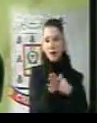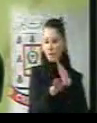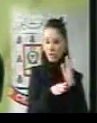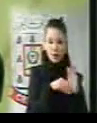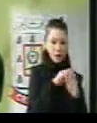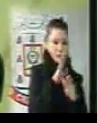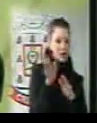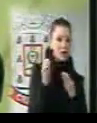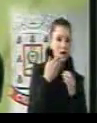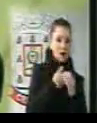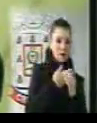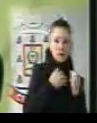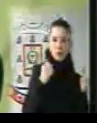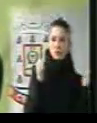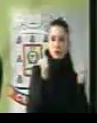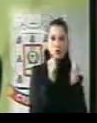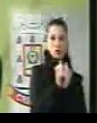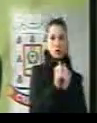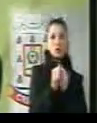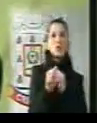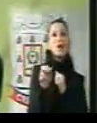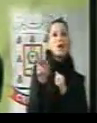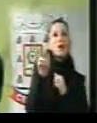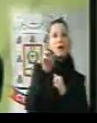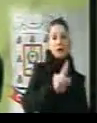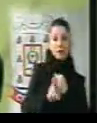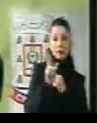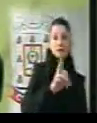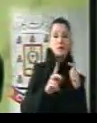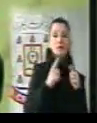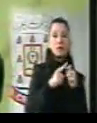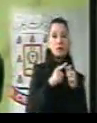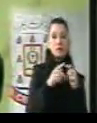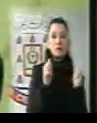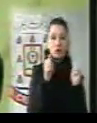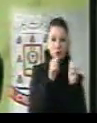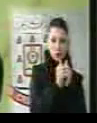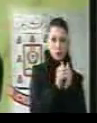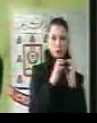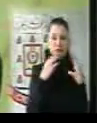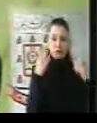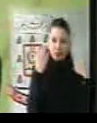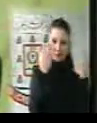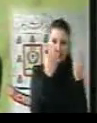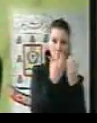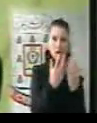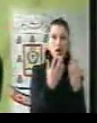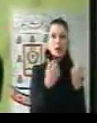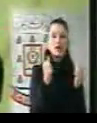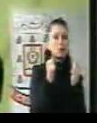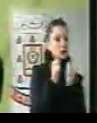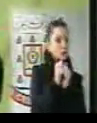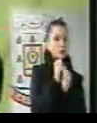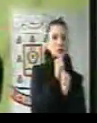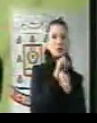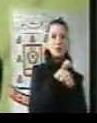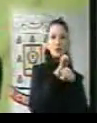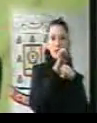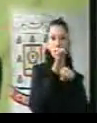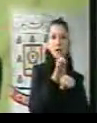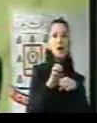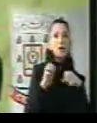para resolvermos os problemas de forma conjunta. E isso a comunidade de Criciúma está estendendo a mão ao governo do Estado para que venha